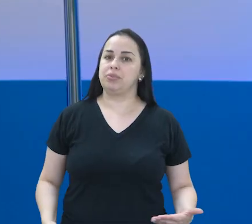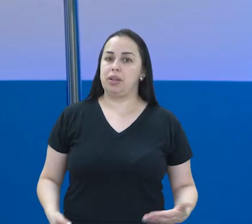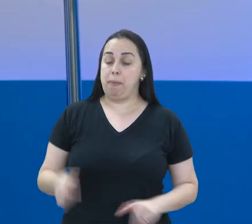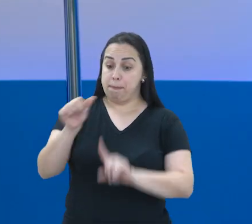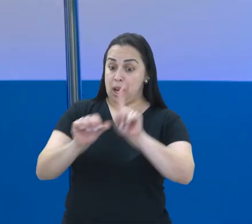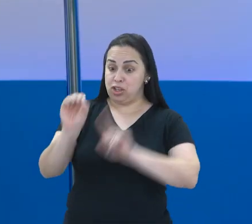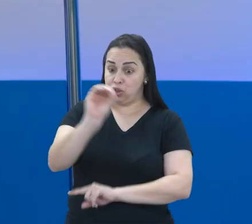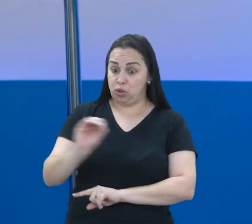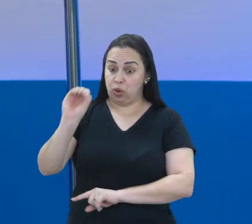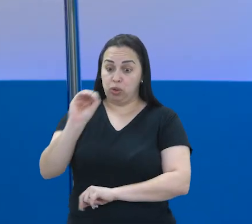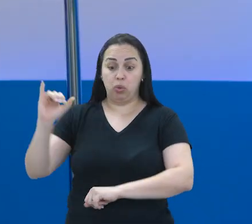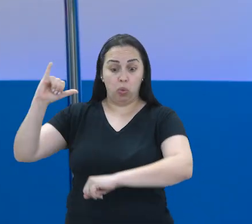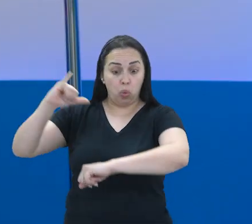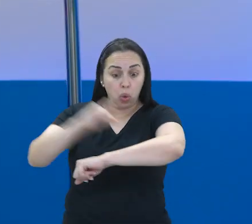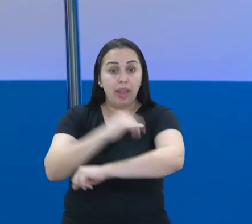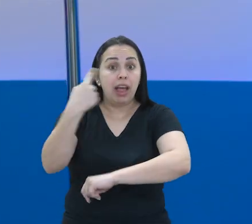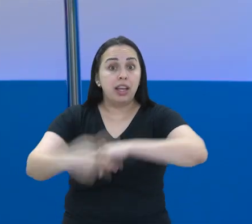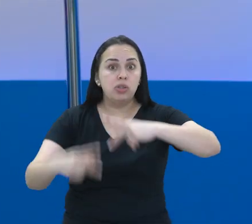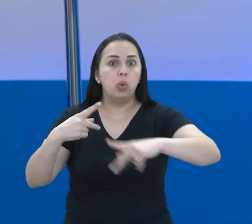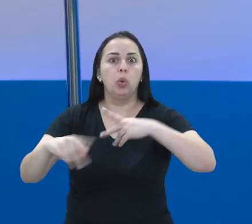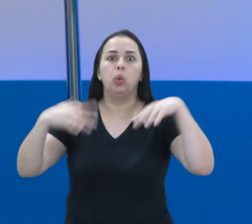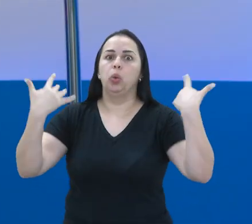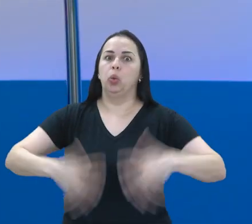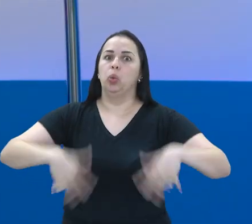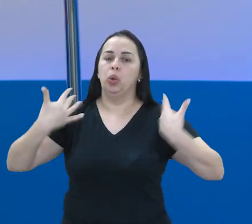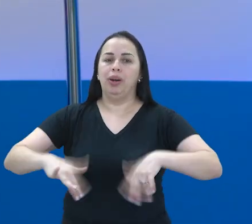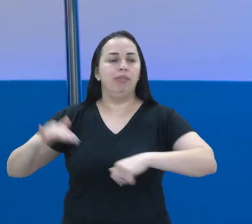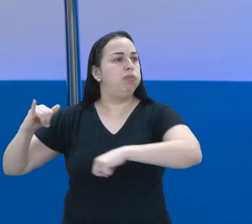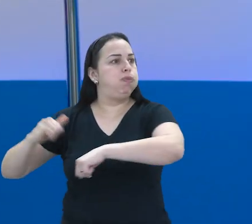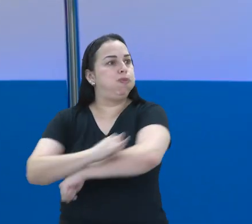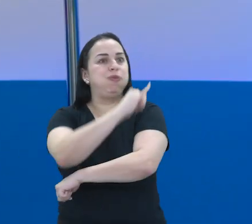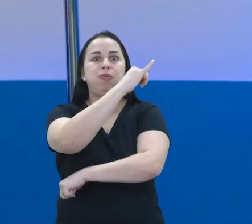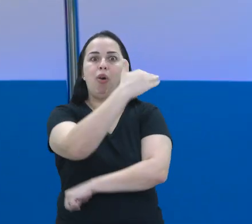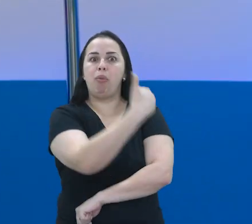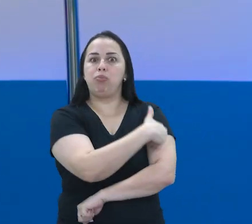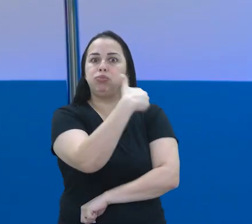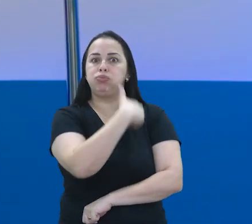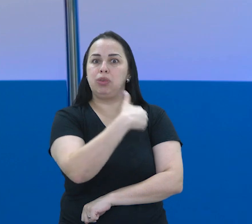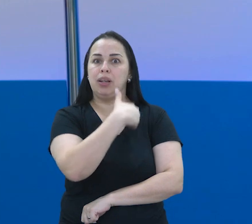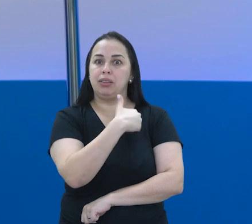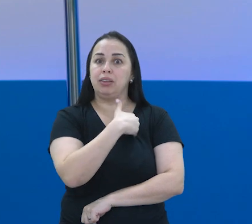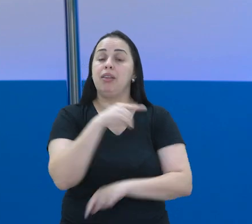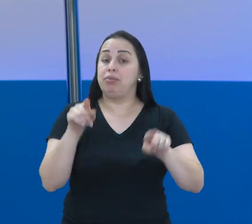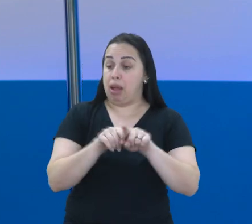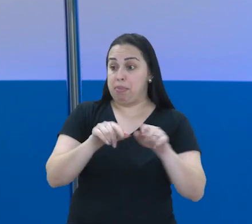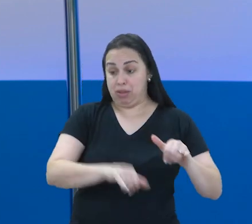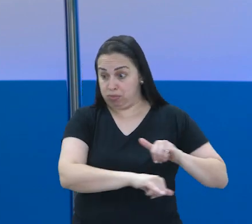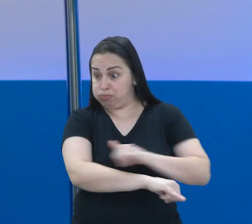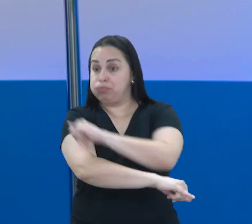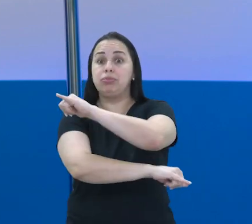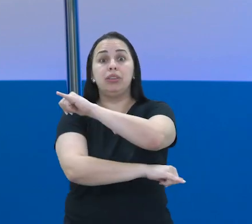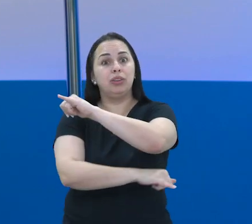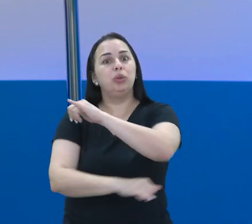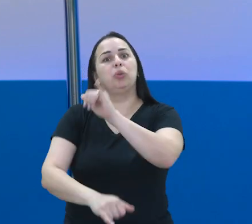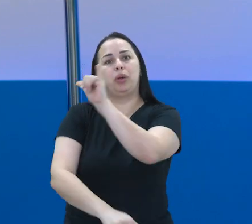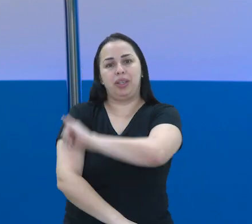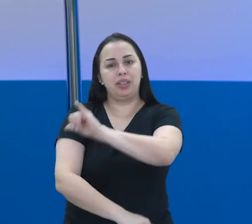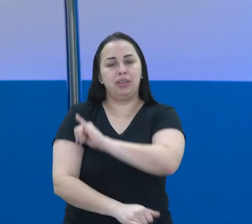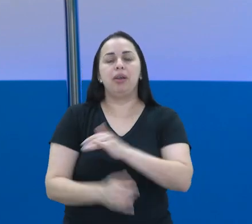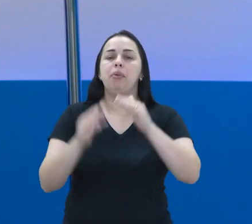A partir de outubro, o aeroporto de São José dos Campos terá voo para Buenos Aires com conexão no Rio de Janeiro.